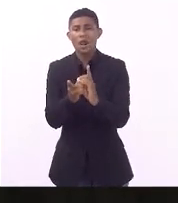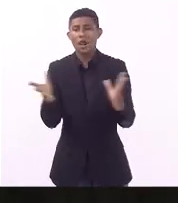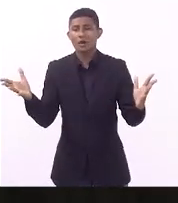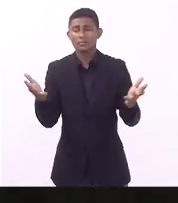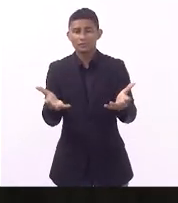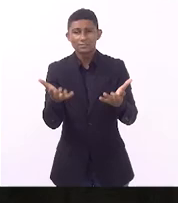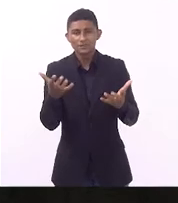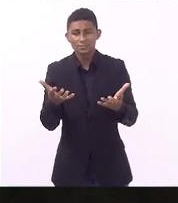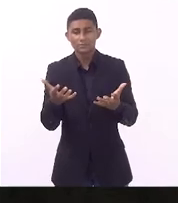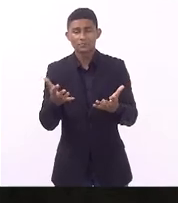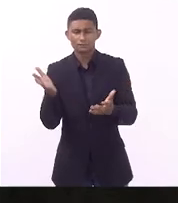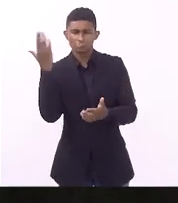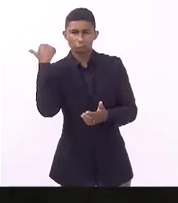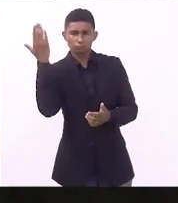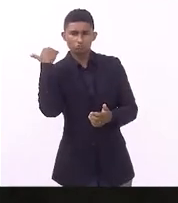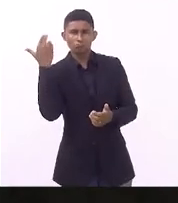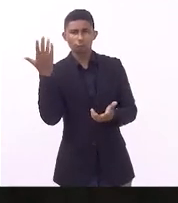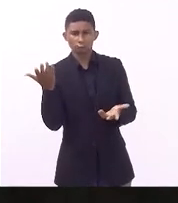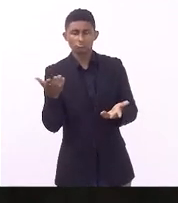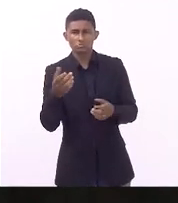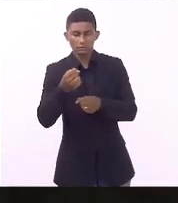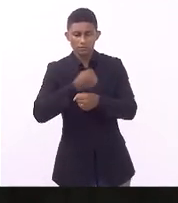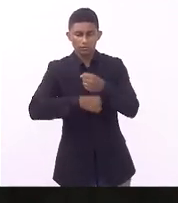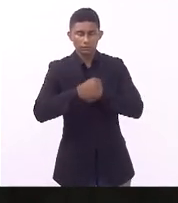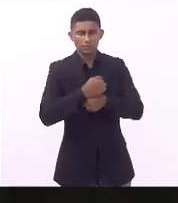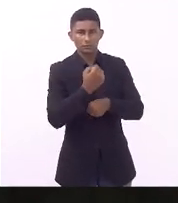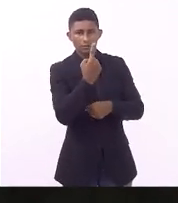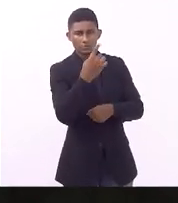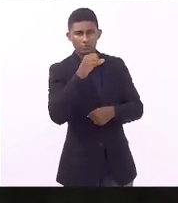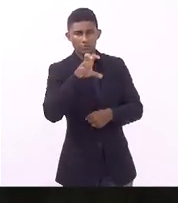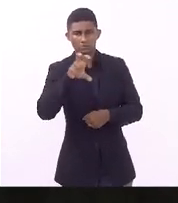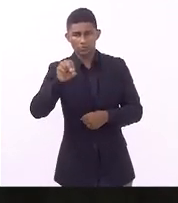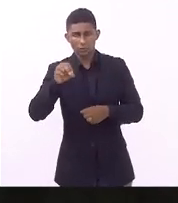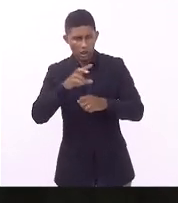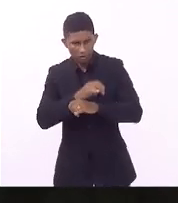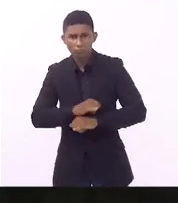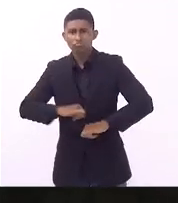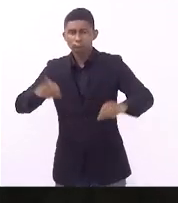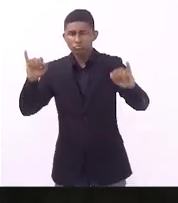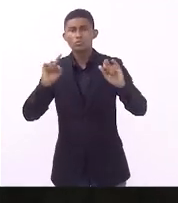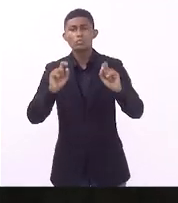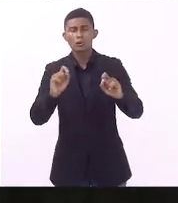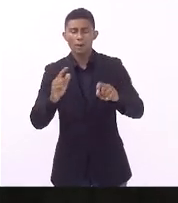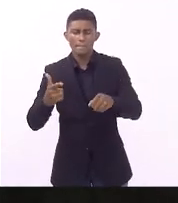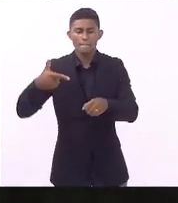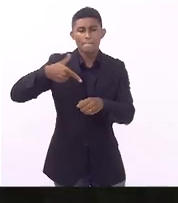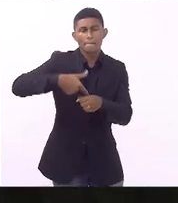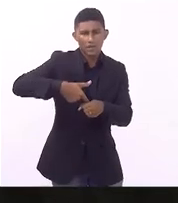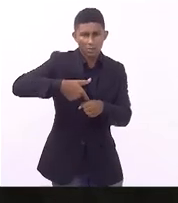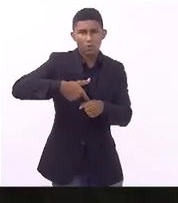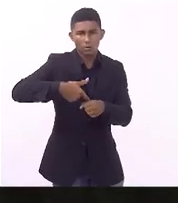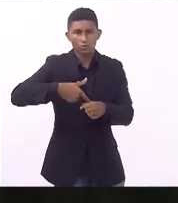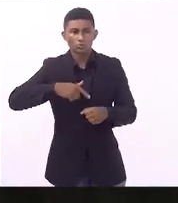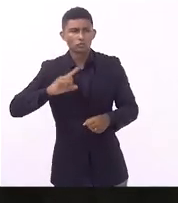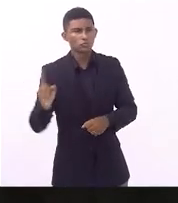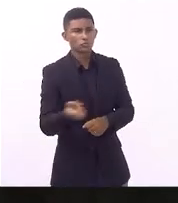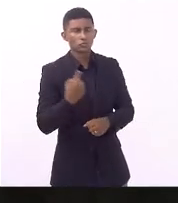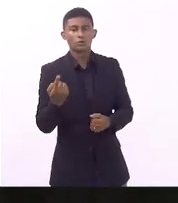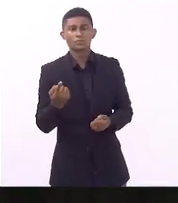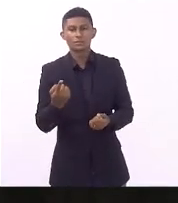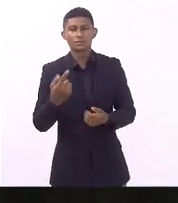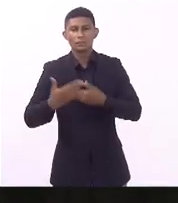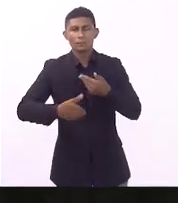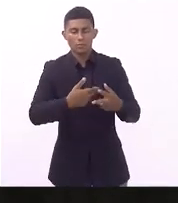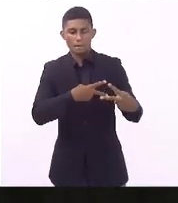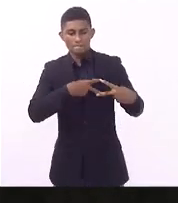que, na década de 50, foi lançada a campanha O Petróleo é Nosso, que originou a Petrobras, que nós consideramos nossa filha.